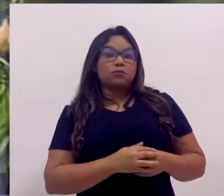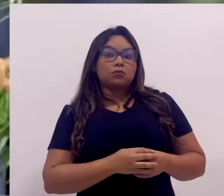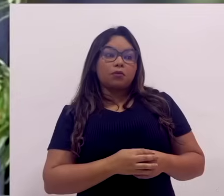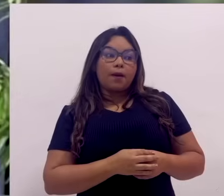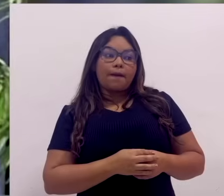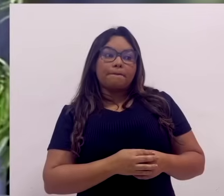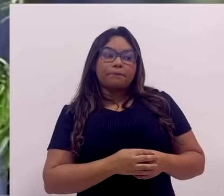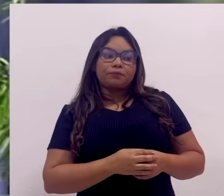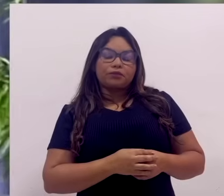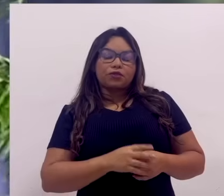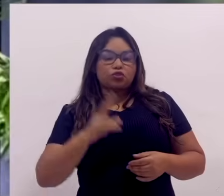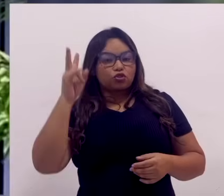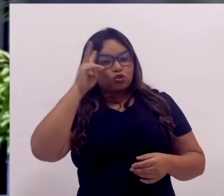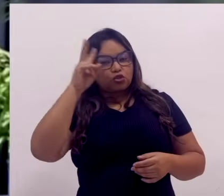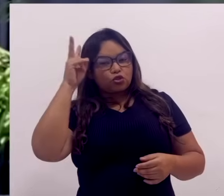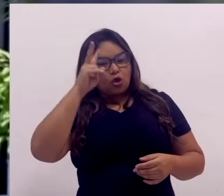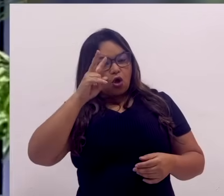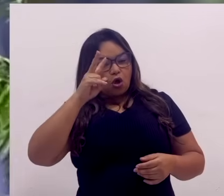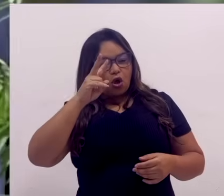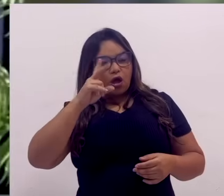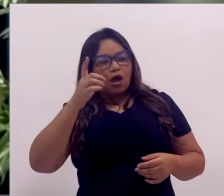jeito que em todas as partes do mundo.